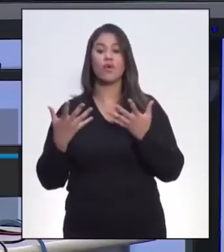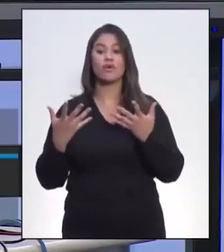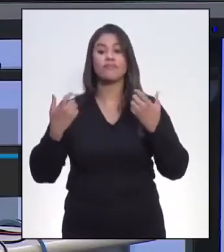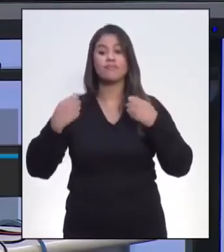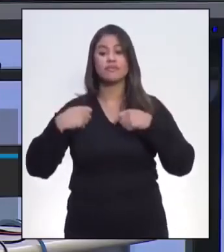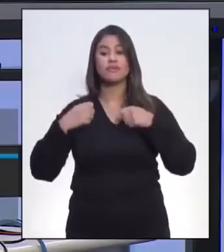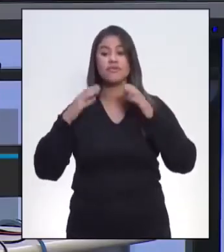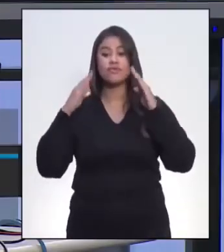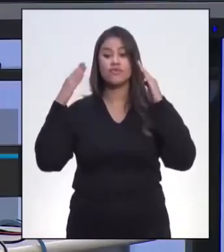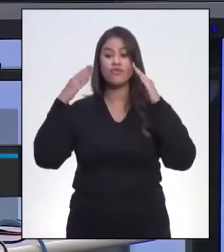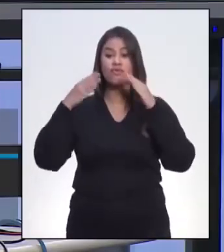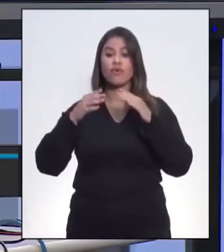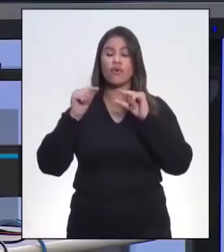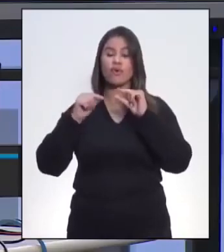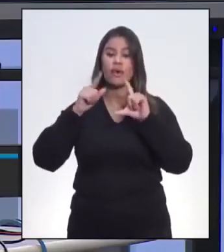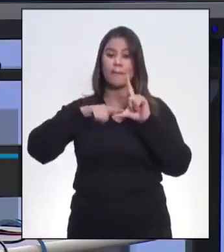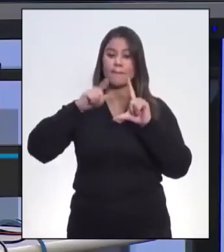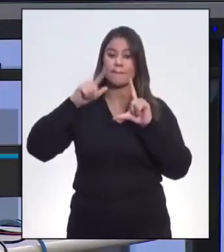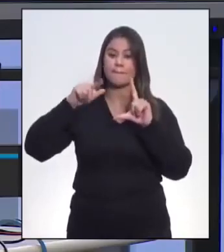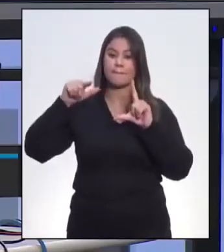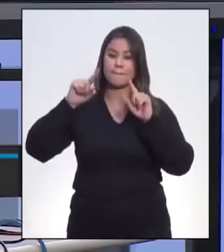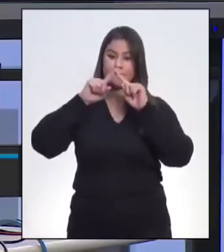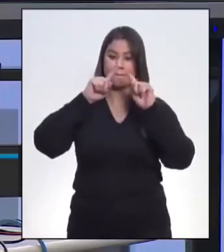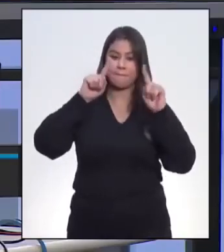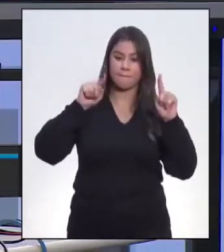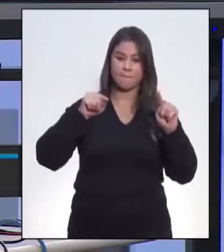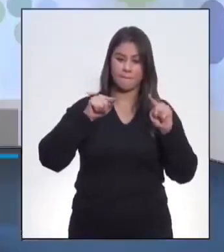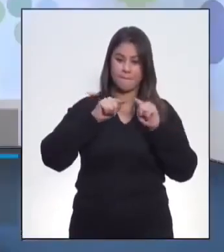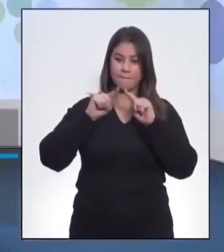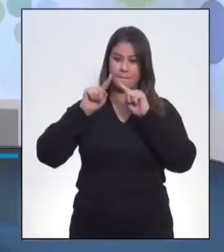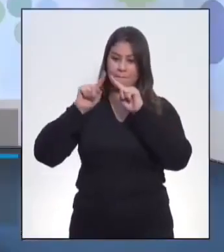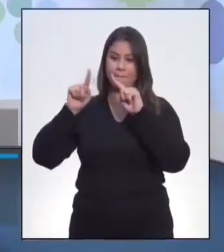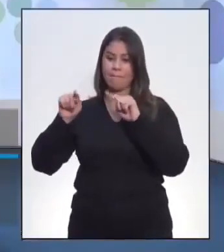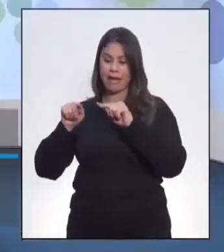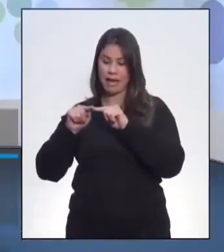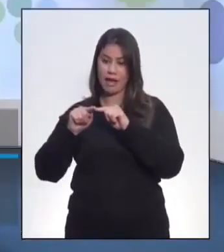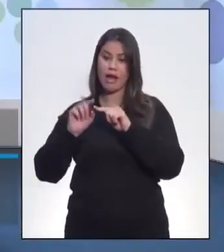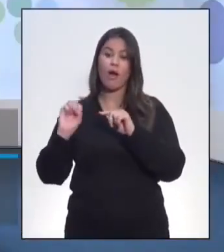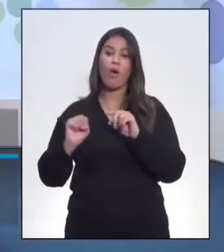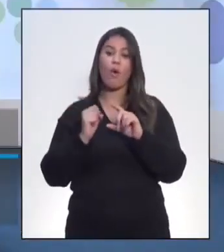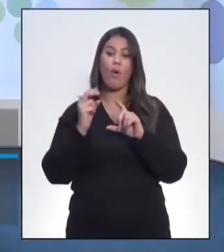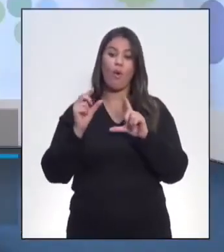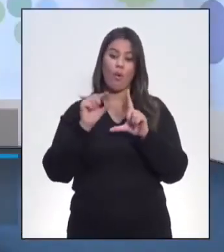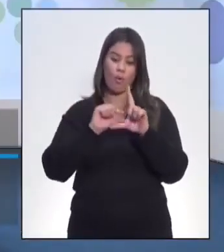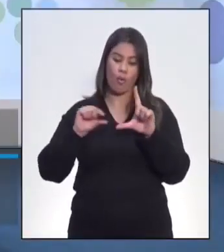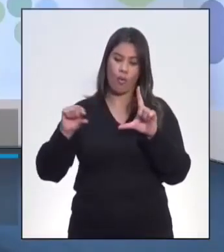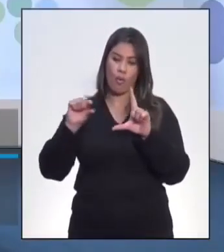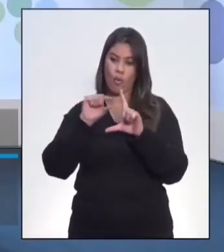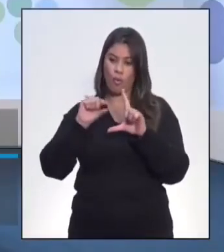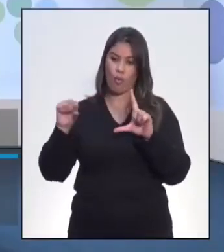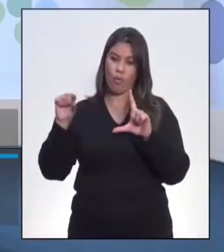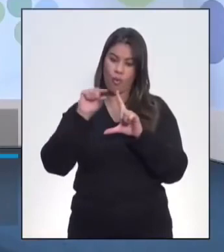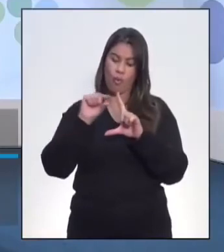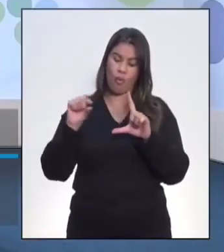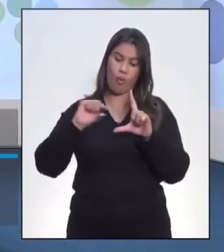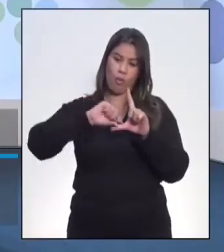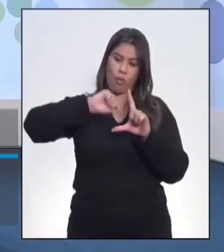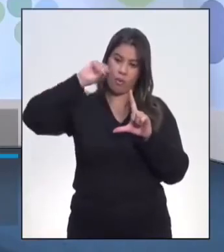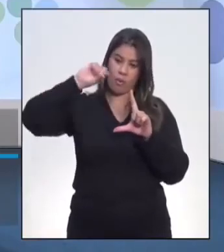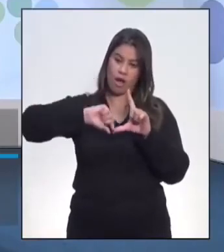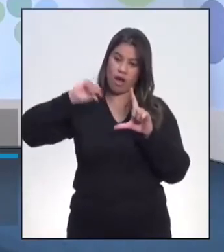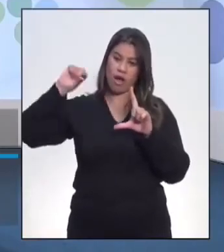questão do gráfico de barras e do gráfico de setores. É fazer uma análise, o pessoal colocou a carne bovina ali,